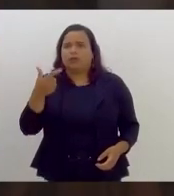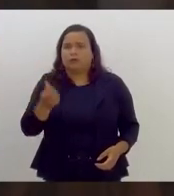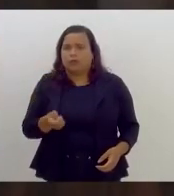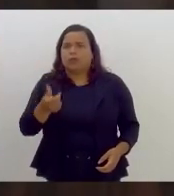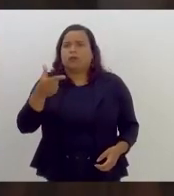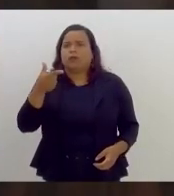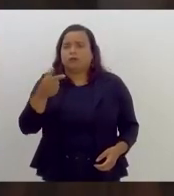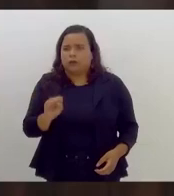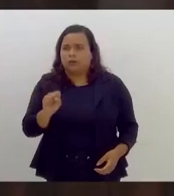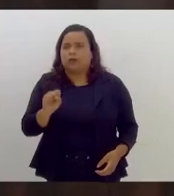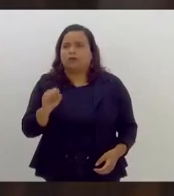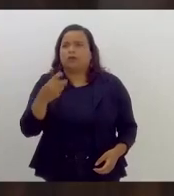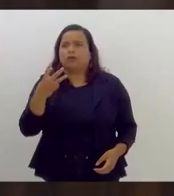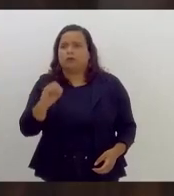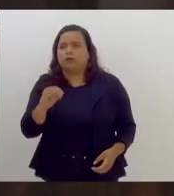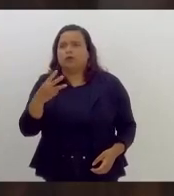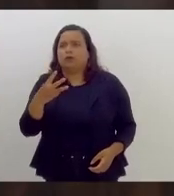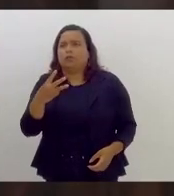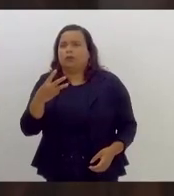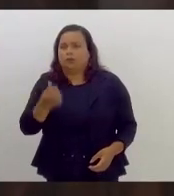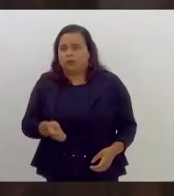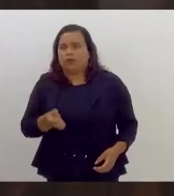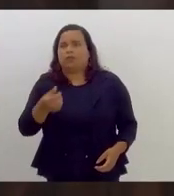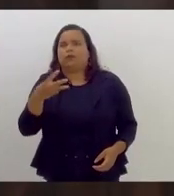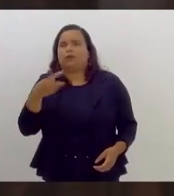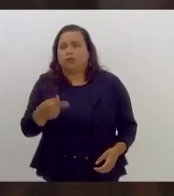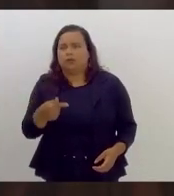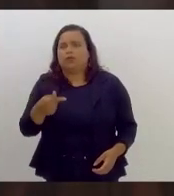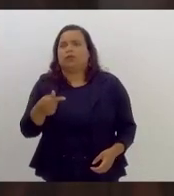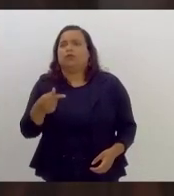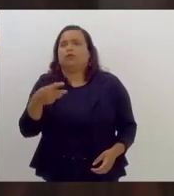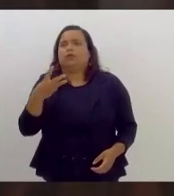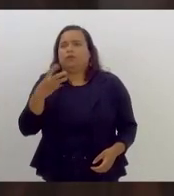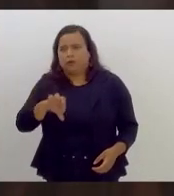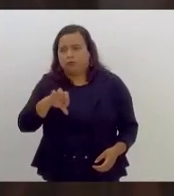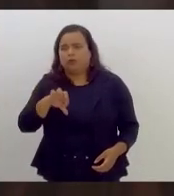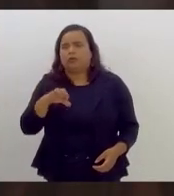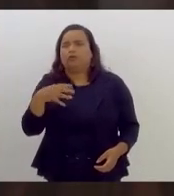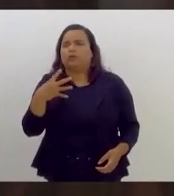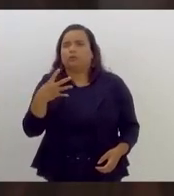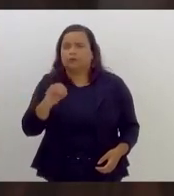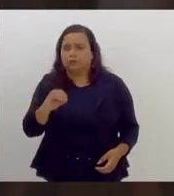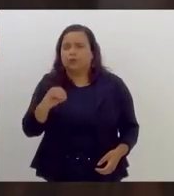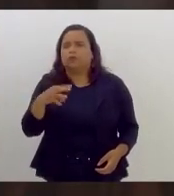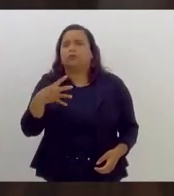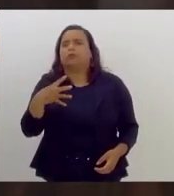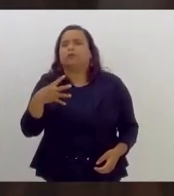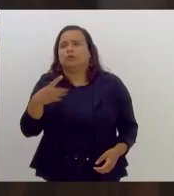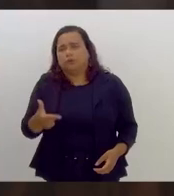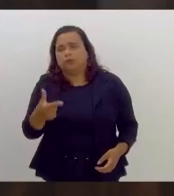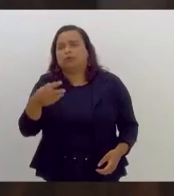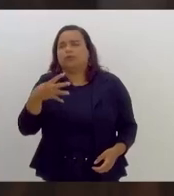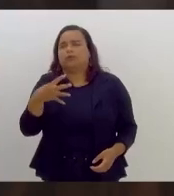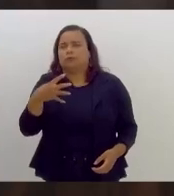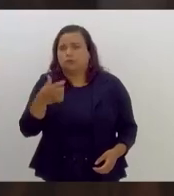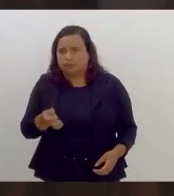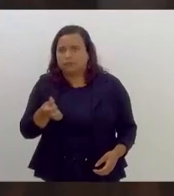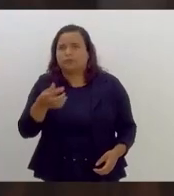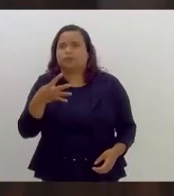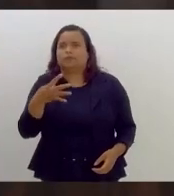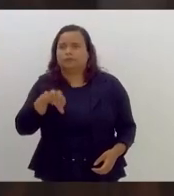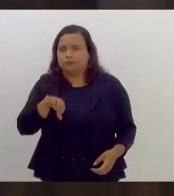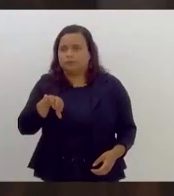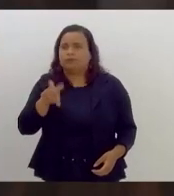26º, 28º, 30º, 36º, 37º, 39º, 40º, 42º, 46º,